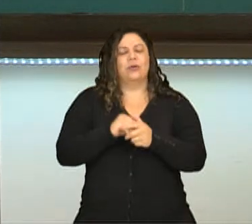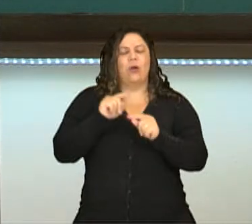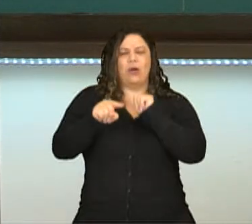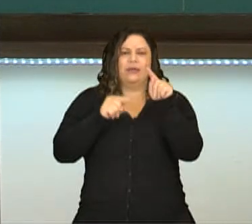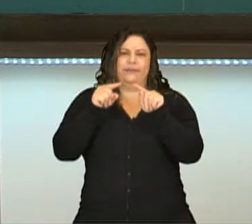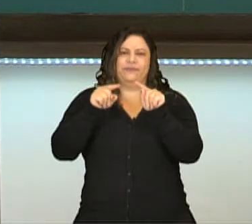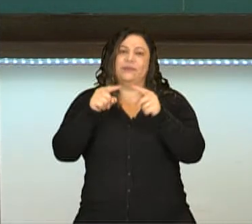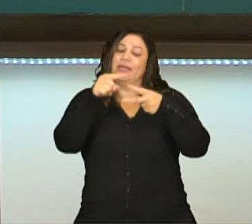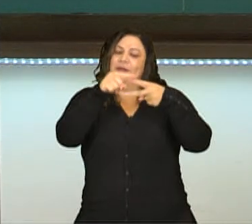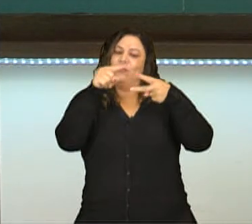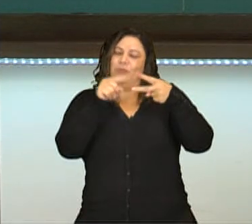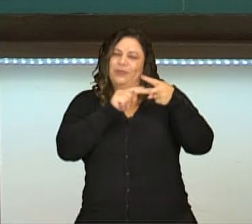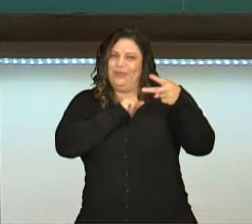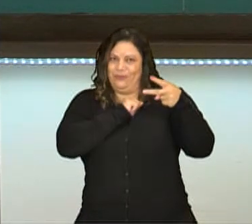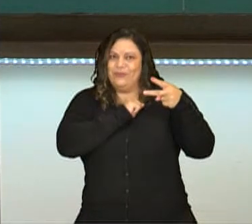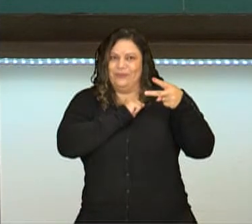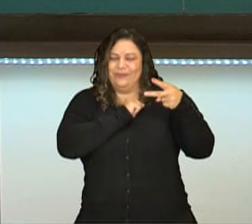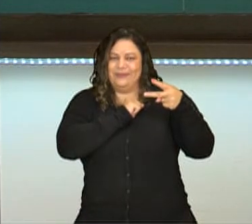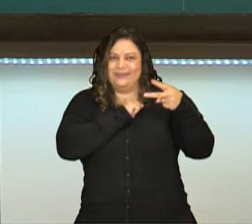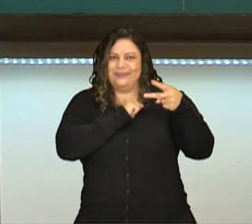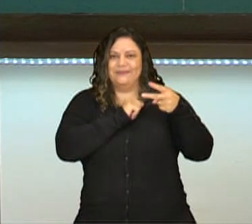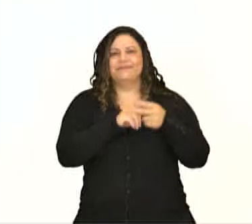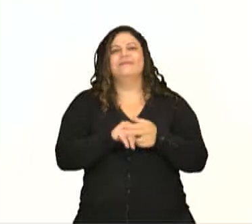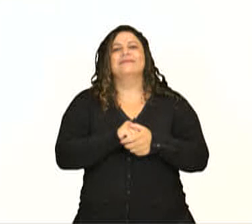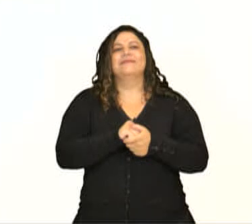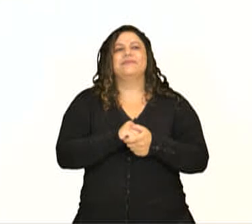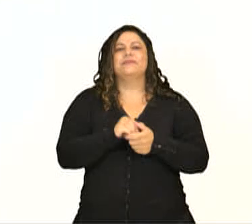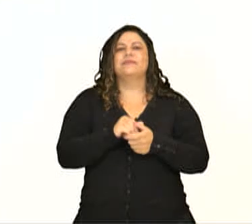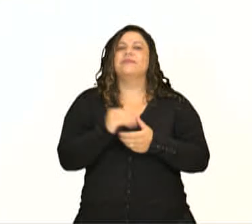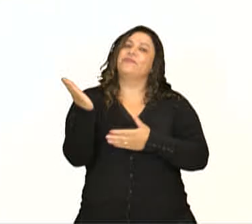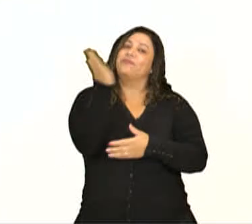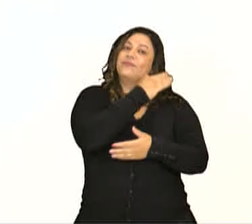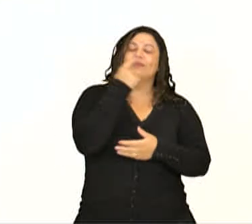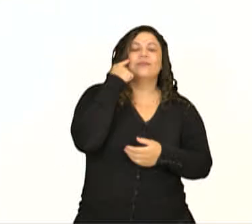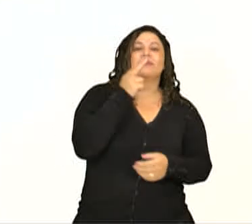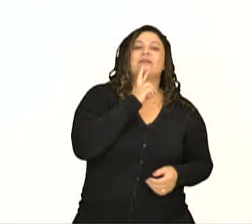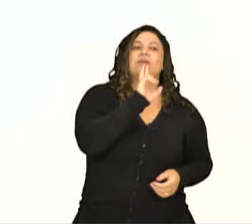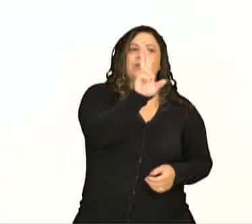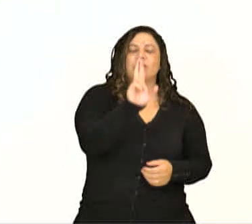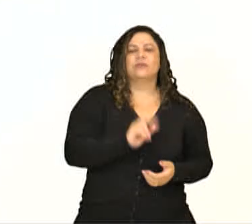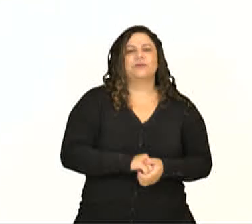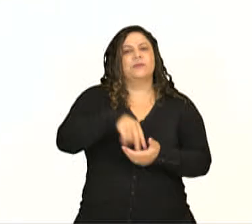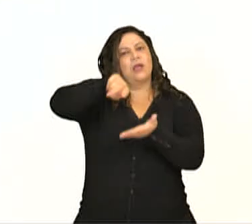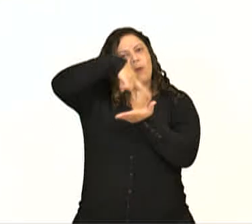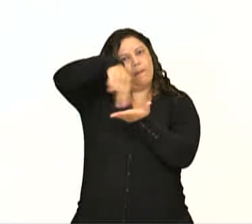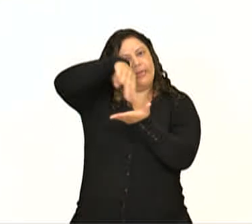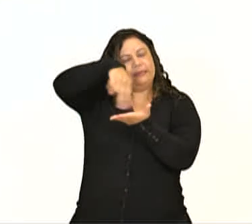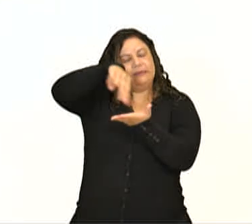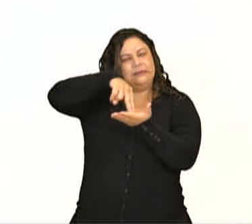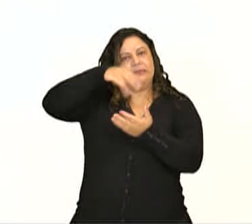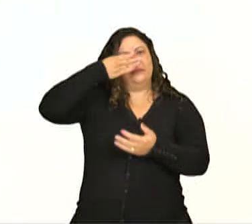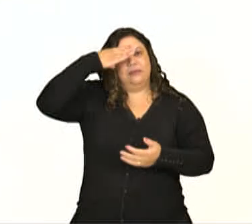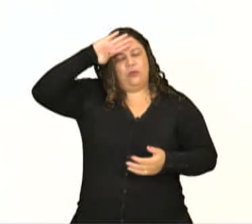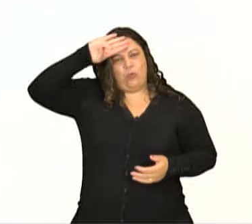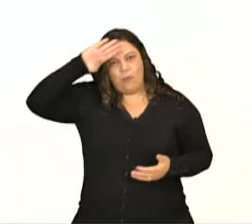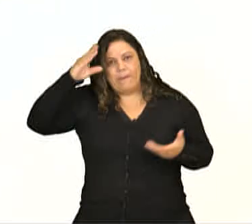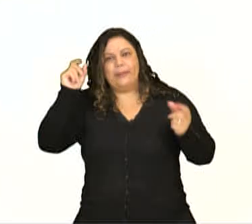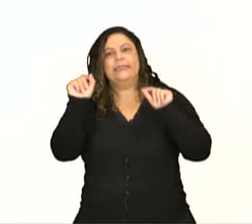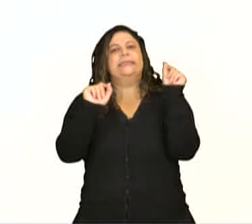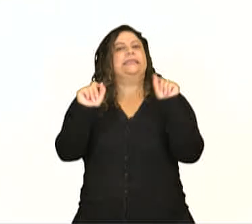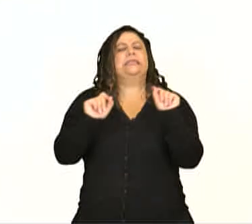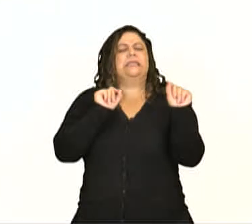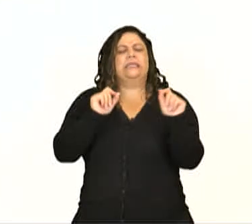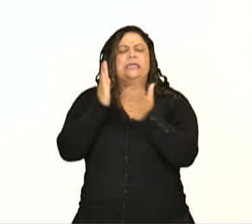década de 20? Me acompanha com a resposta. Então, a rumba é uma dança cubana que em alguns momentos chegou a ser